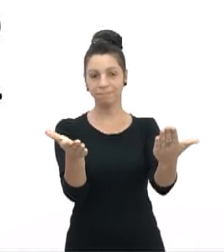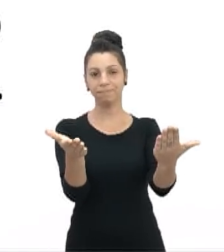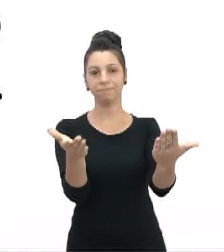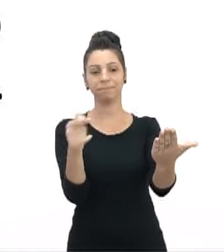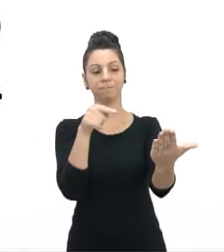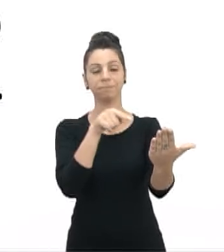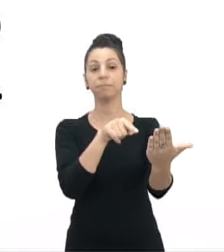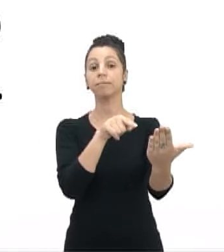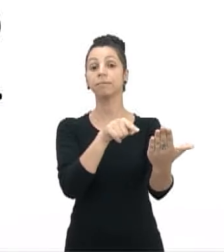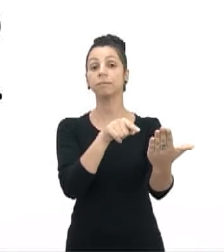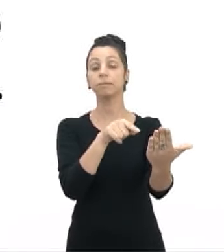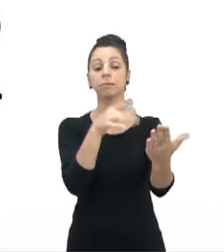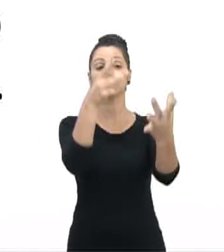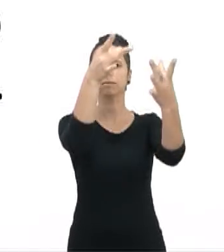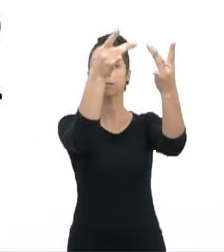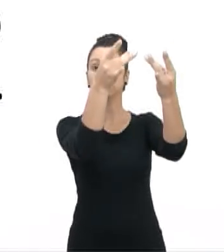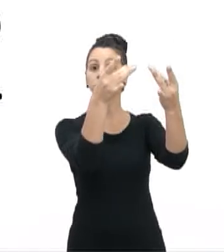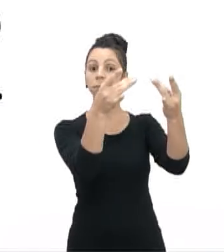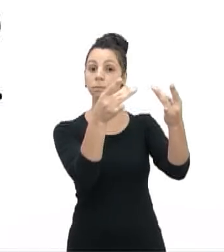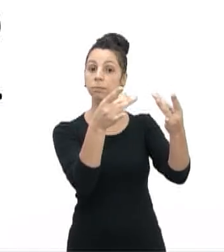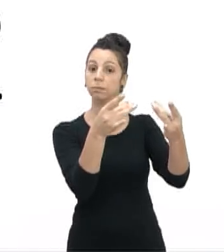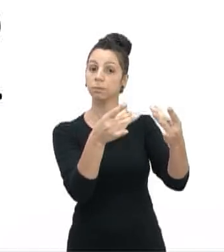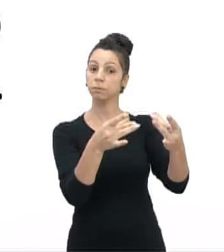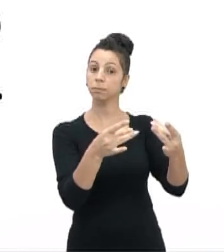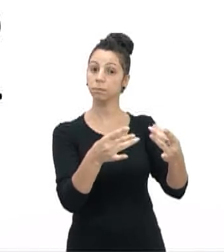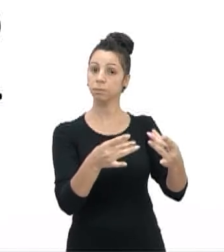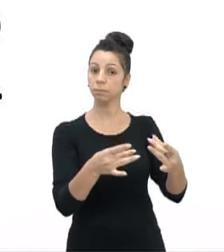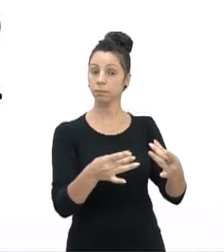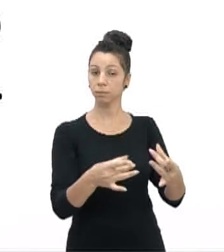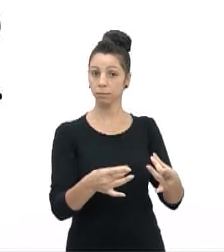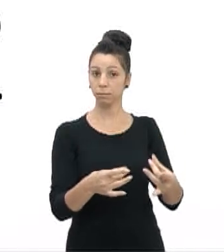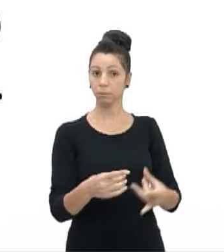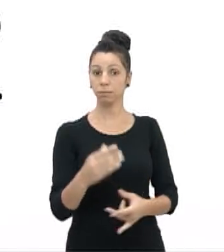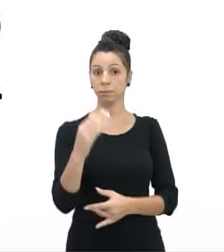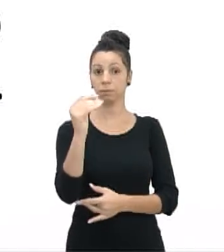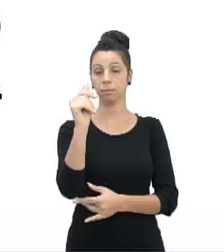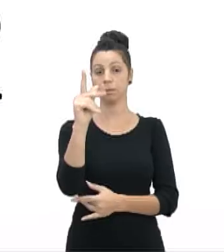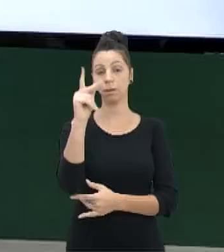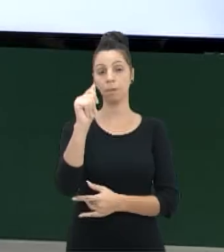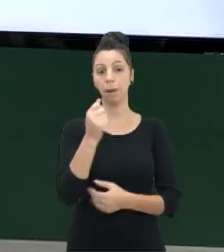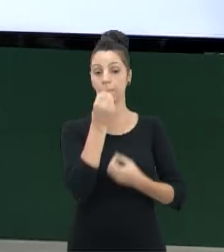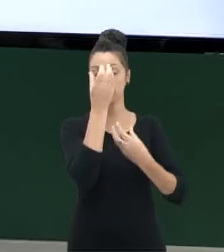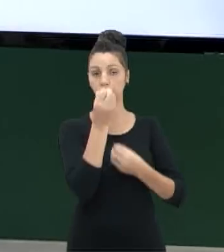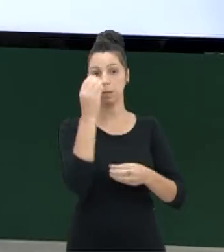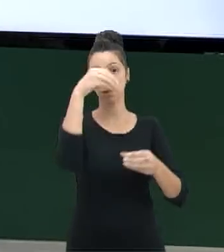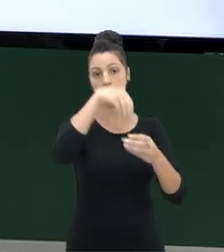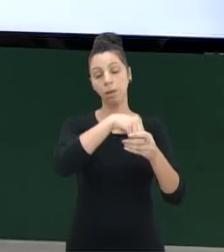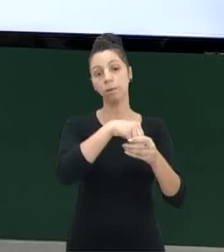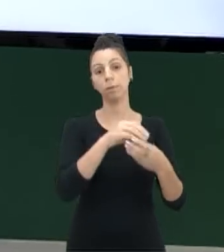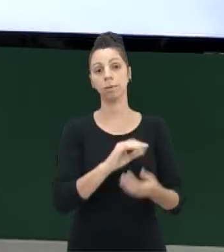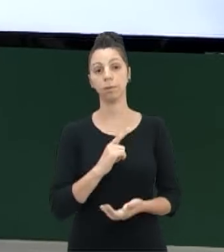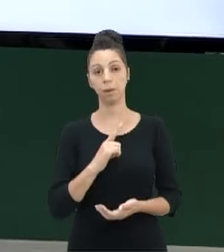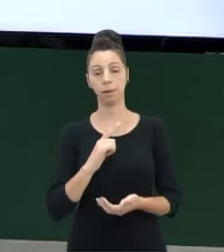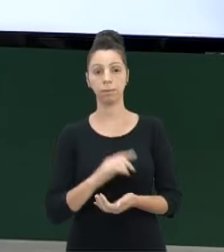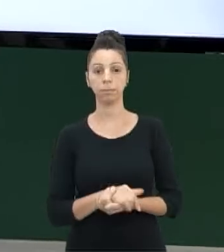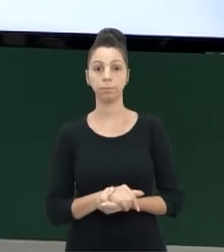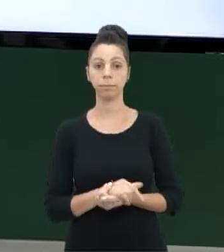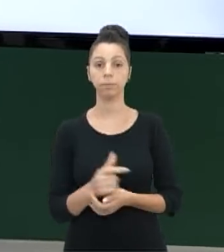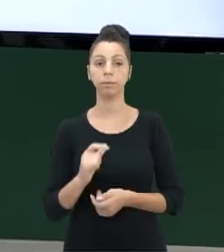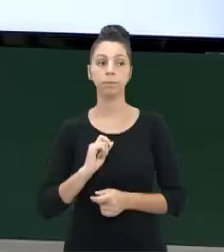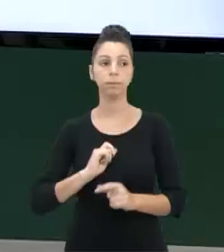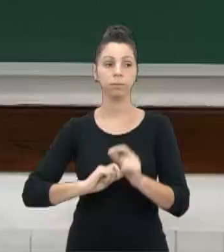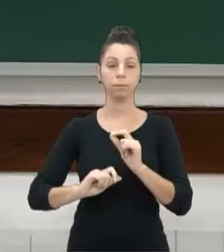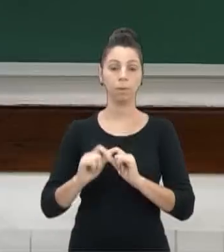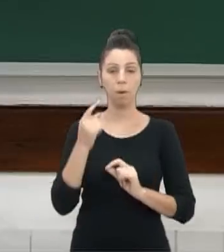dobra, notamos o detalhamento do que a capa anuncia. Veja que quando eu abro o folder, eu tenho um detalhamento. Vamos